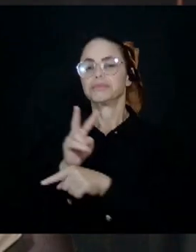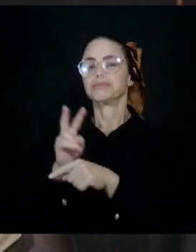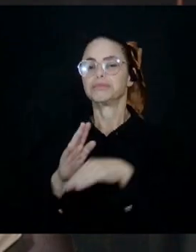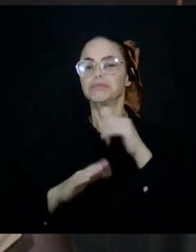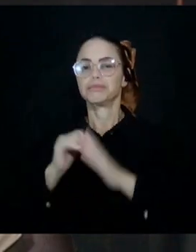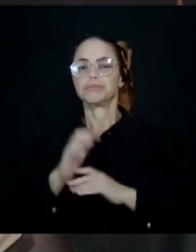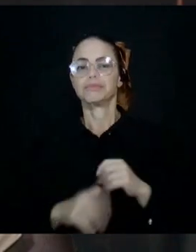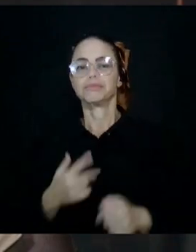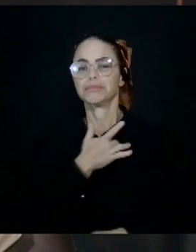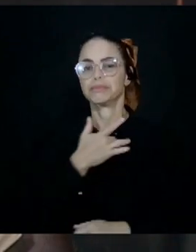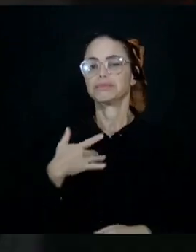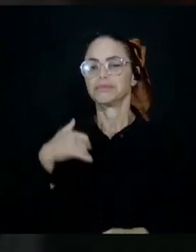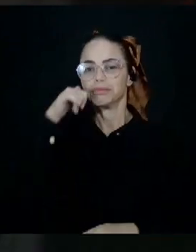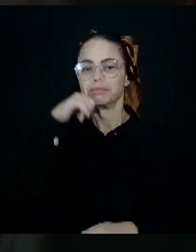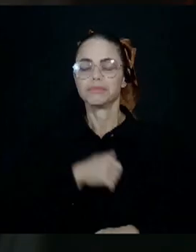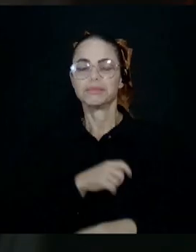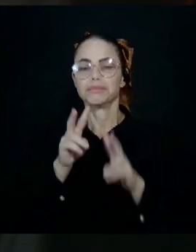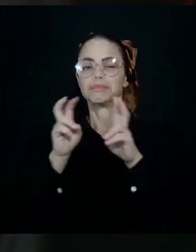tão importante hoje.